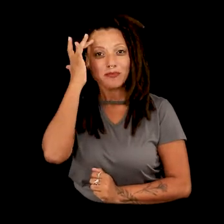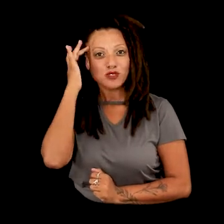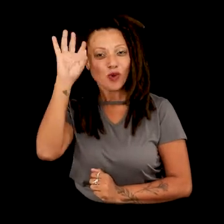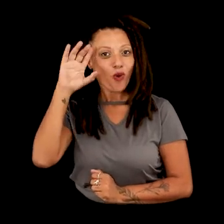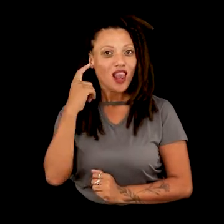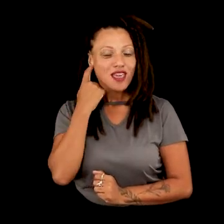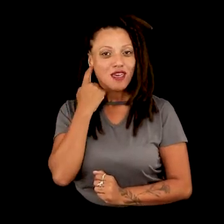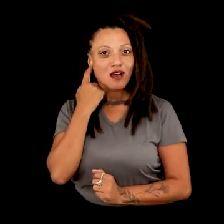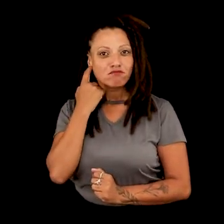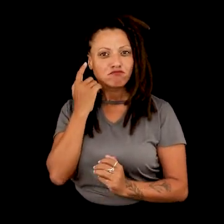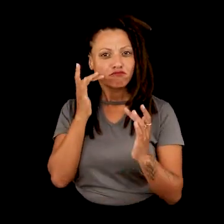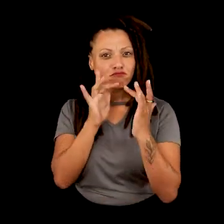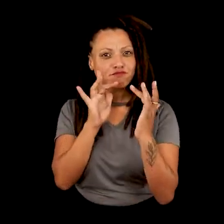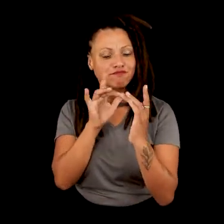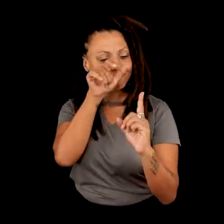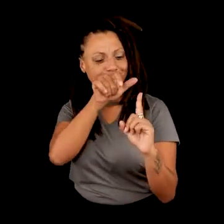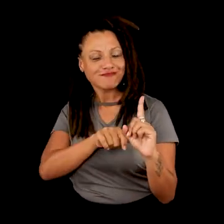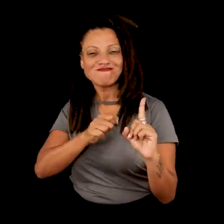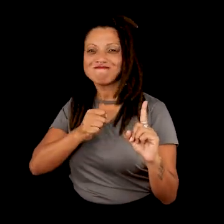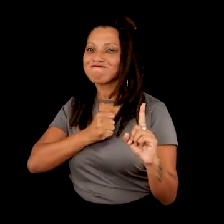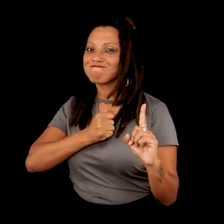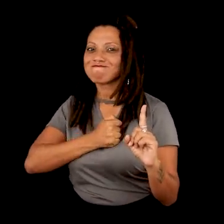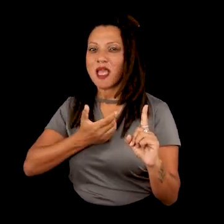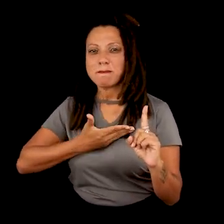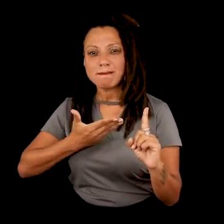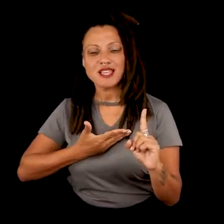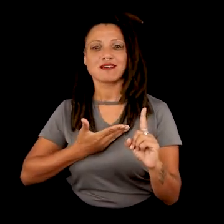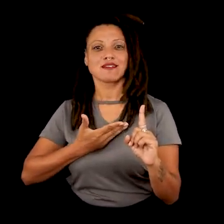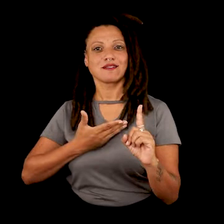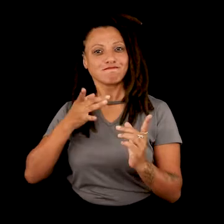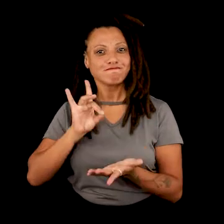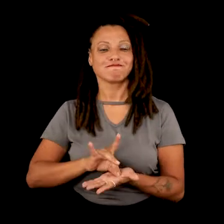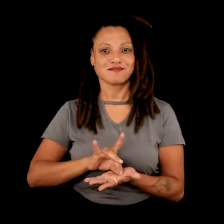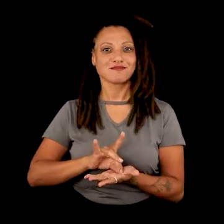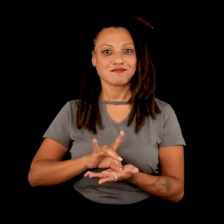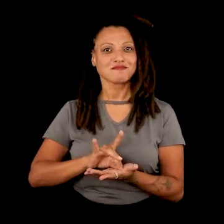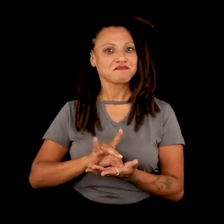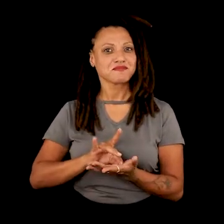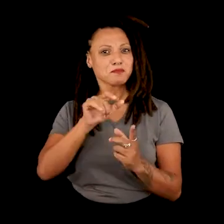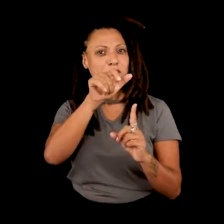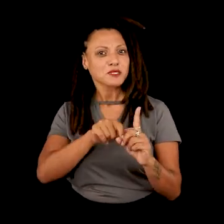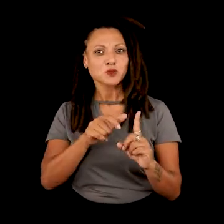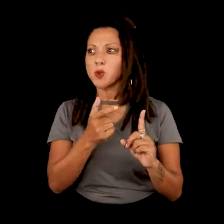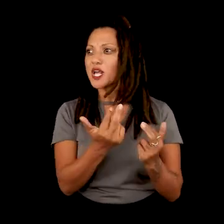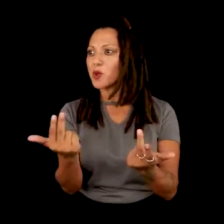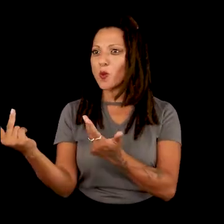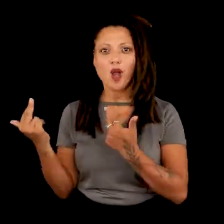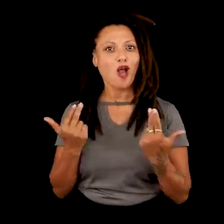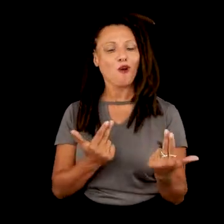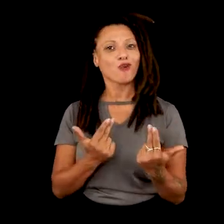que era ali, que era uma brodagem da gente, uma pessoa como outra qualquer que traduz